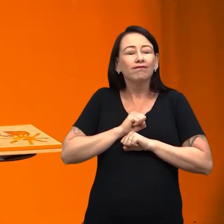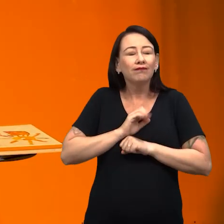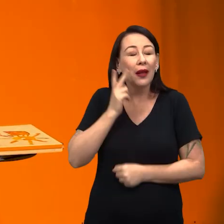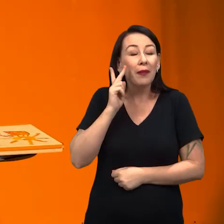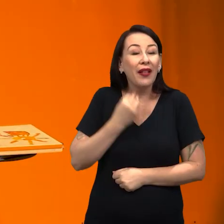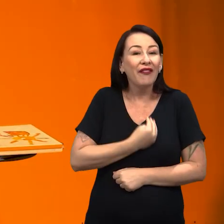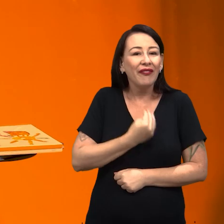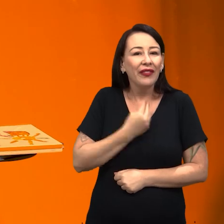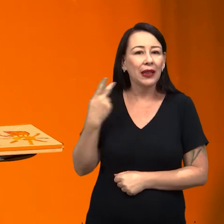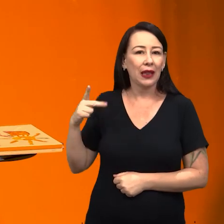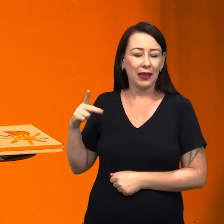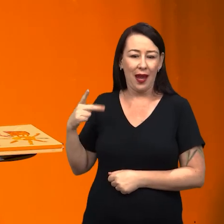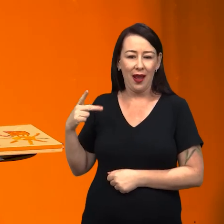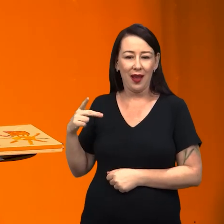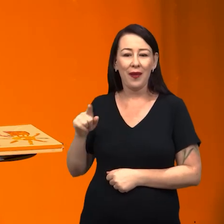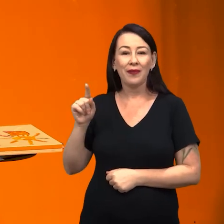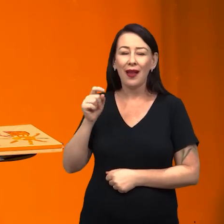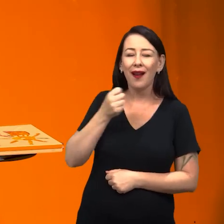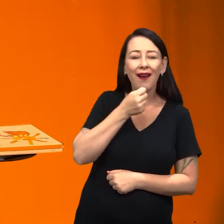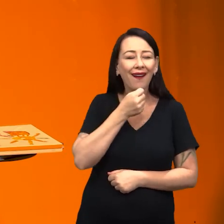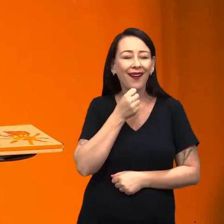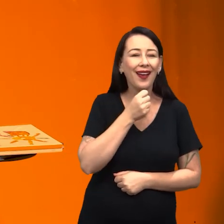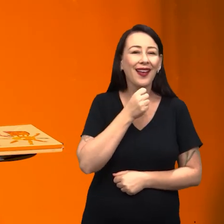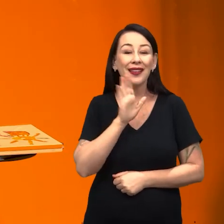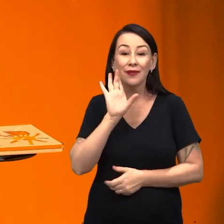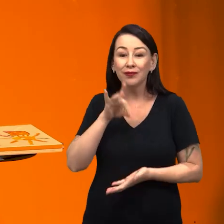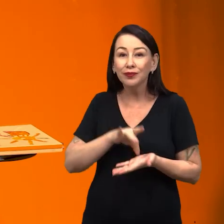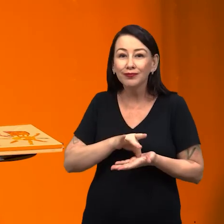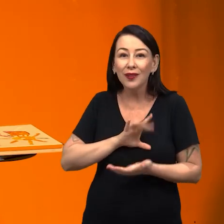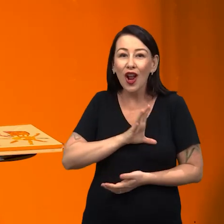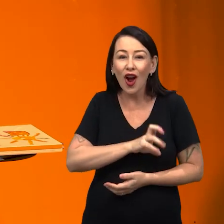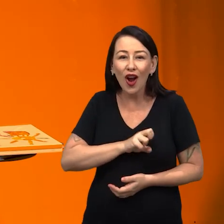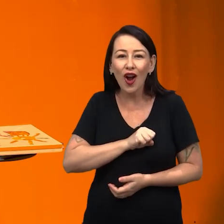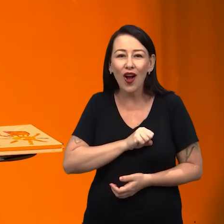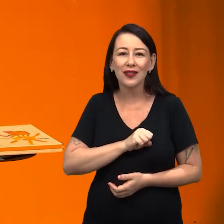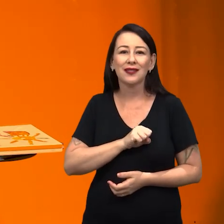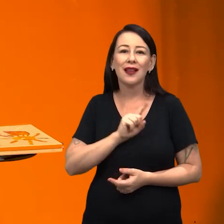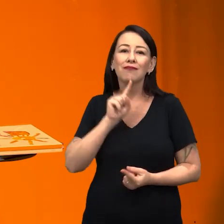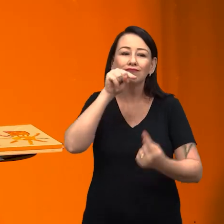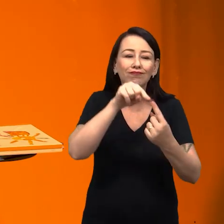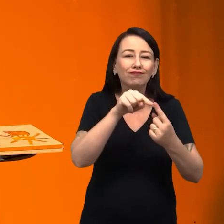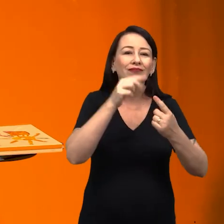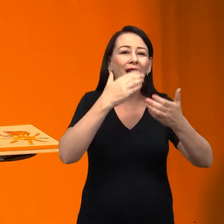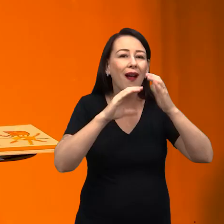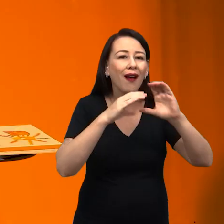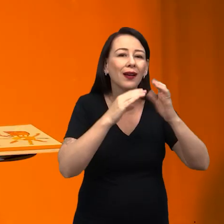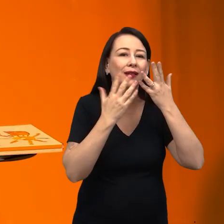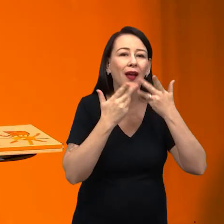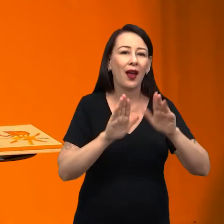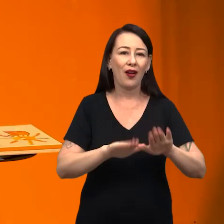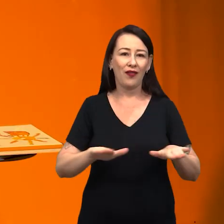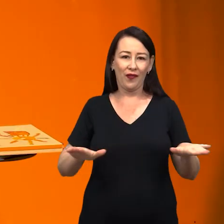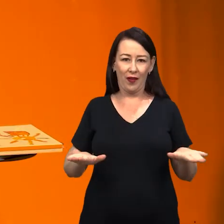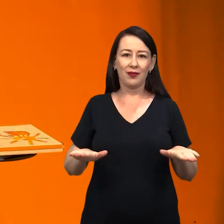minha vida, assim, eu sou cantora, mas o que eu gosto mais mesmo é de cantar a infância